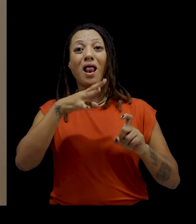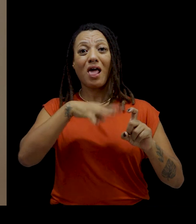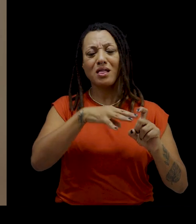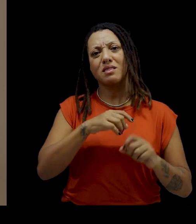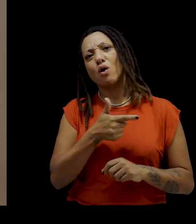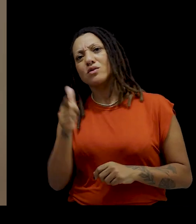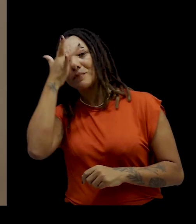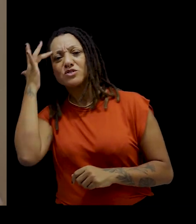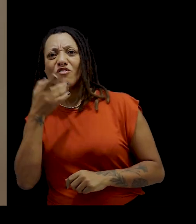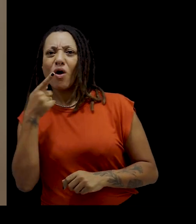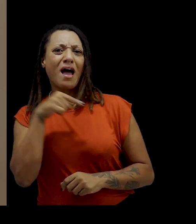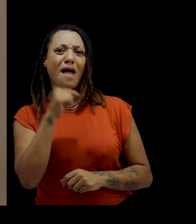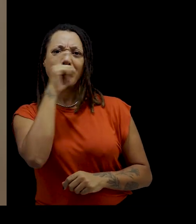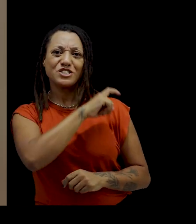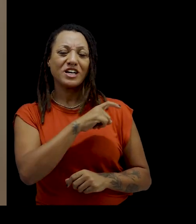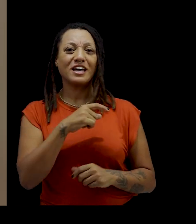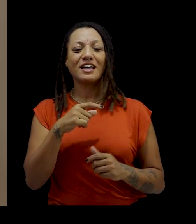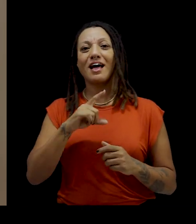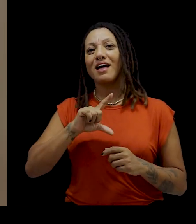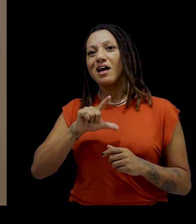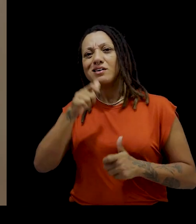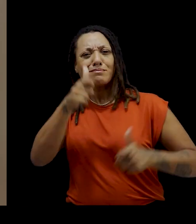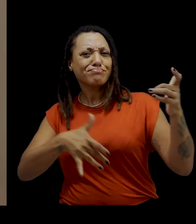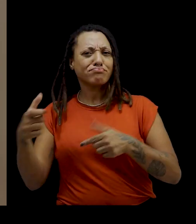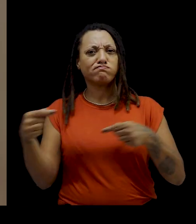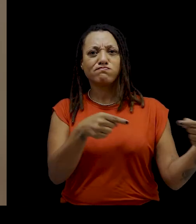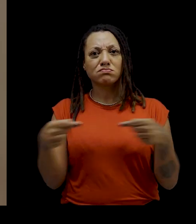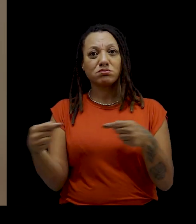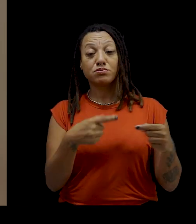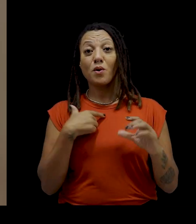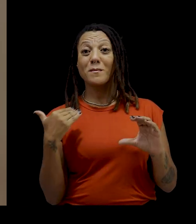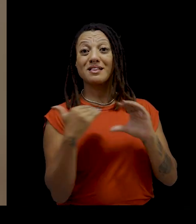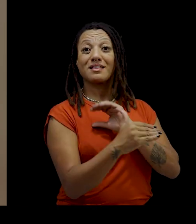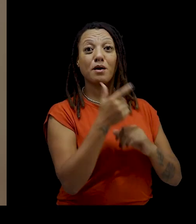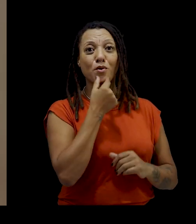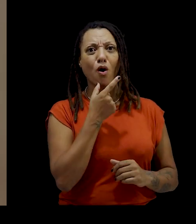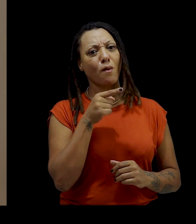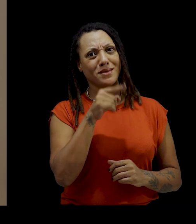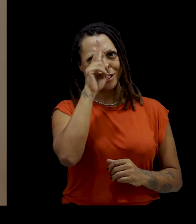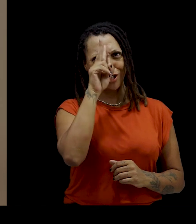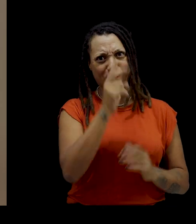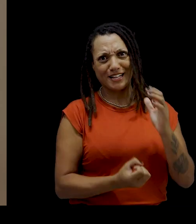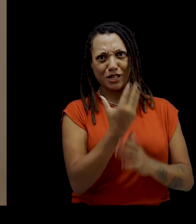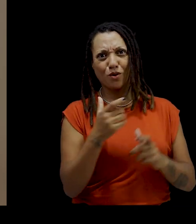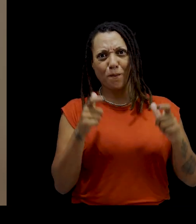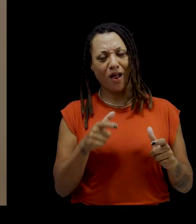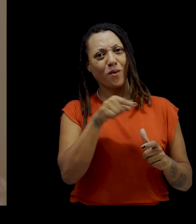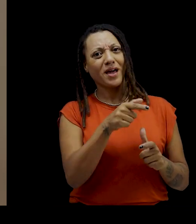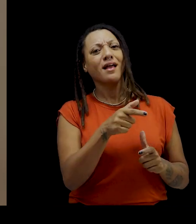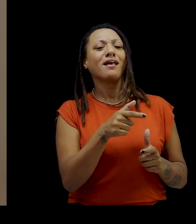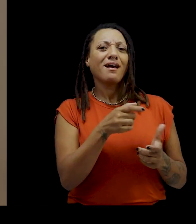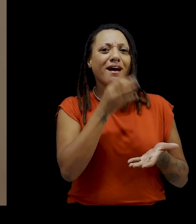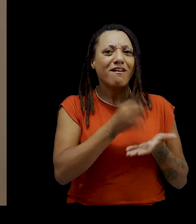lenda. E aí ele fez uma expedição para demonstrar como era uma mentira essa lenda. E aí escrevi para ele, a gente foi tomar um café e aí ele